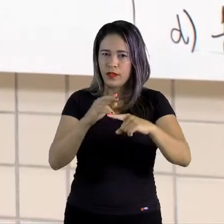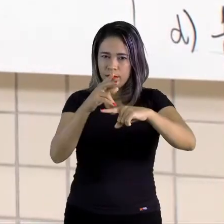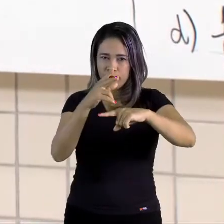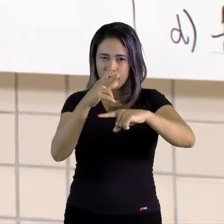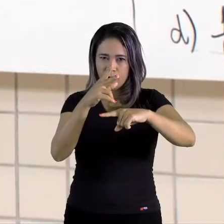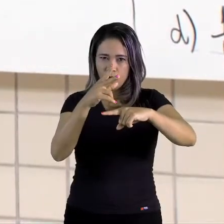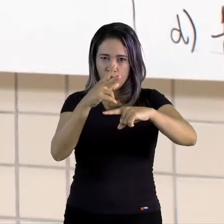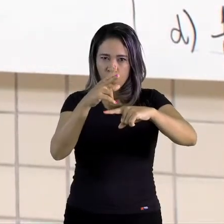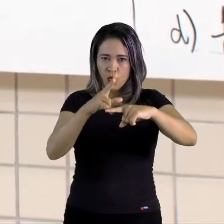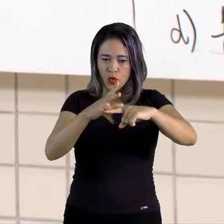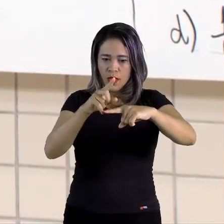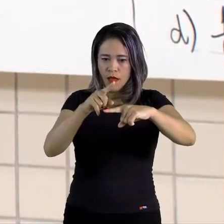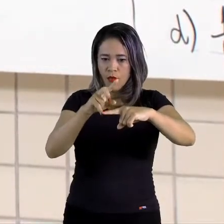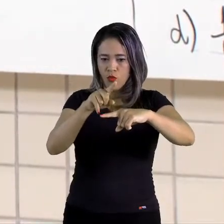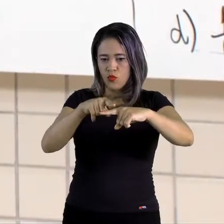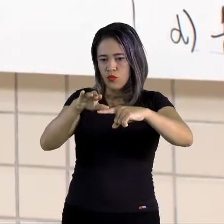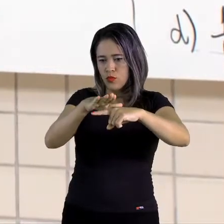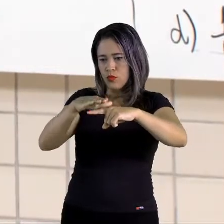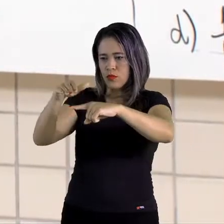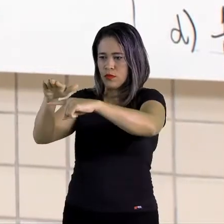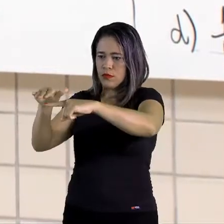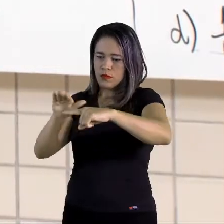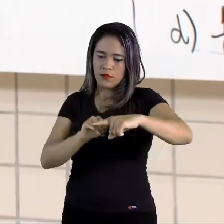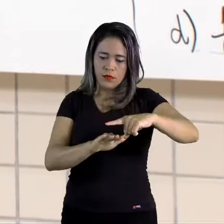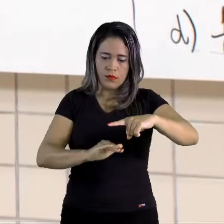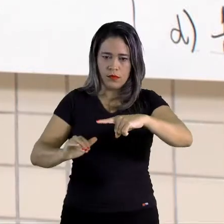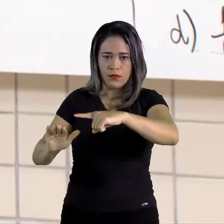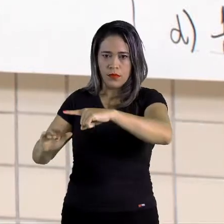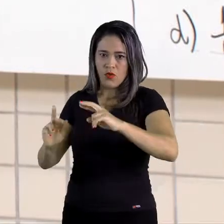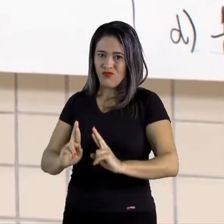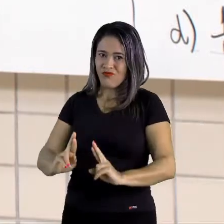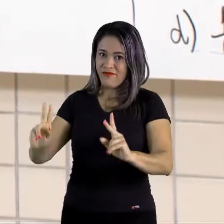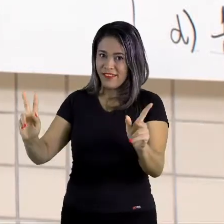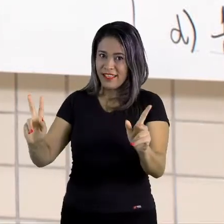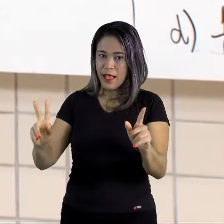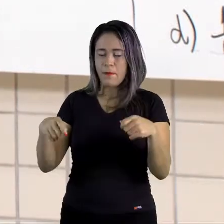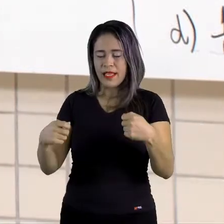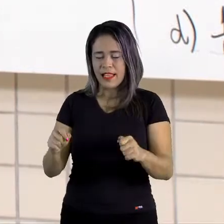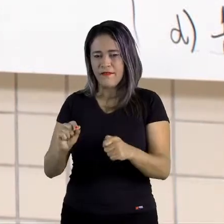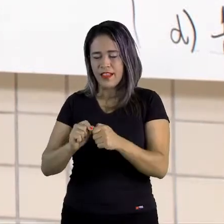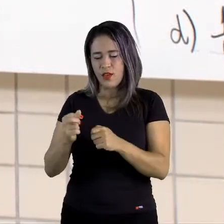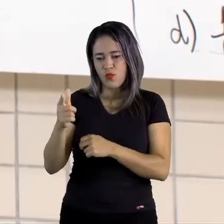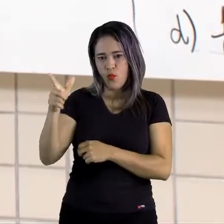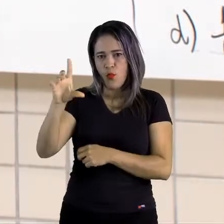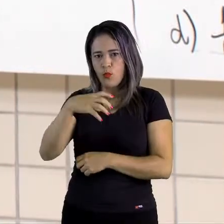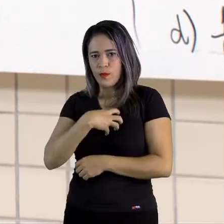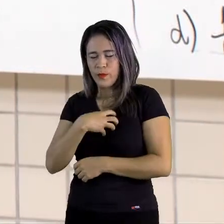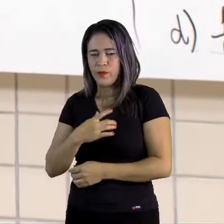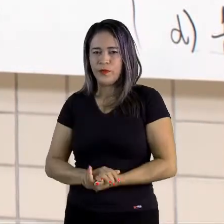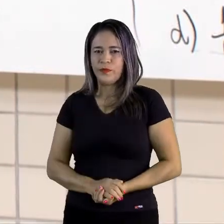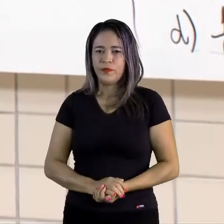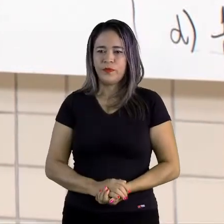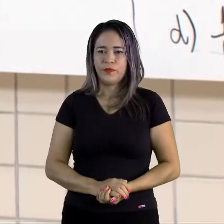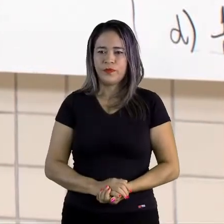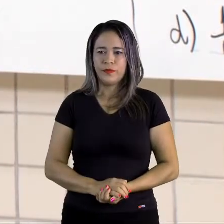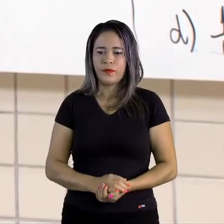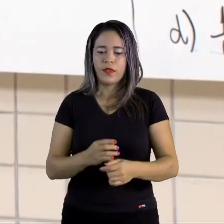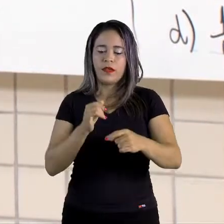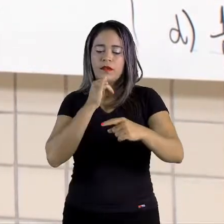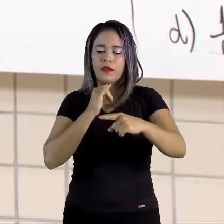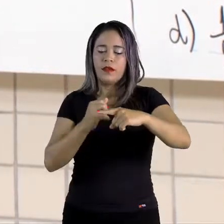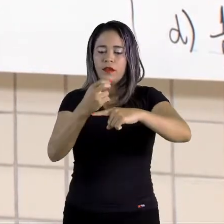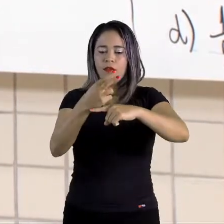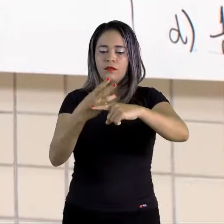os denominadores são diferentes. Aí nós vamos ter que fazer uma outra coisa. Olha o exemplo aqui, 2/3